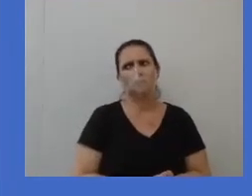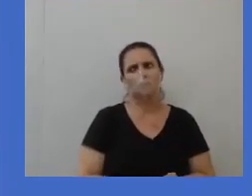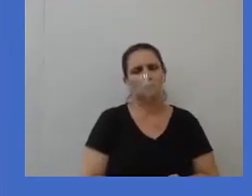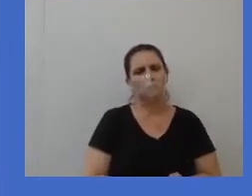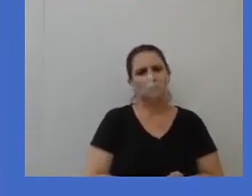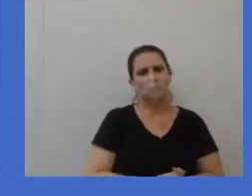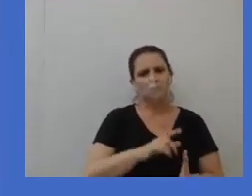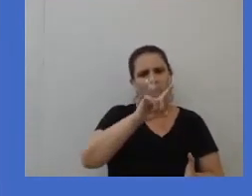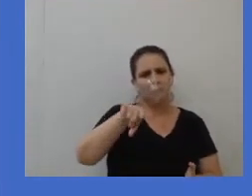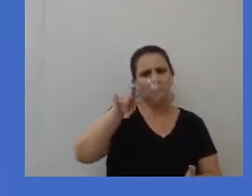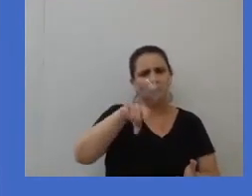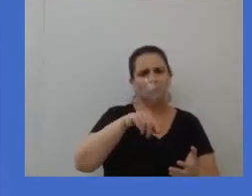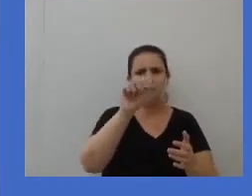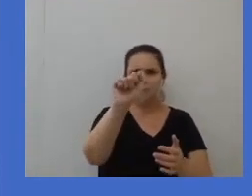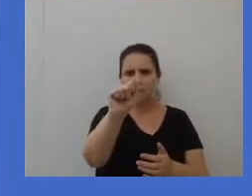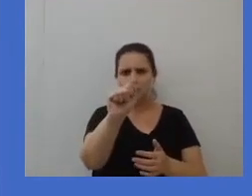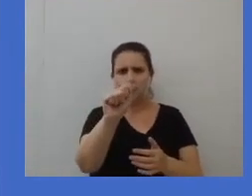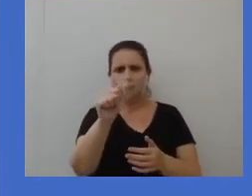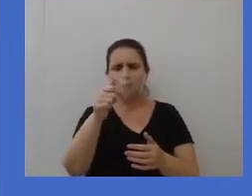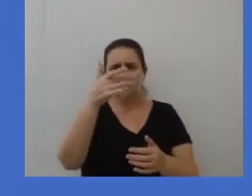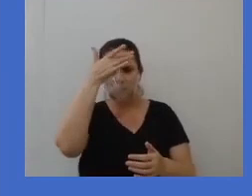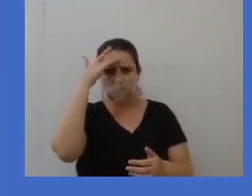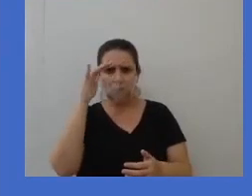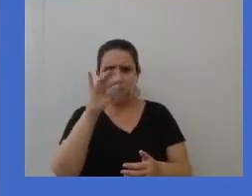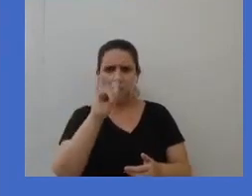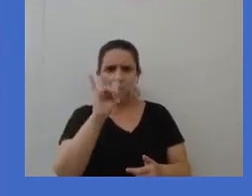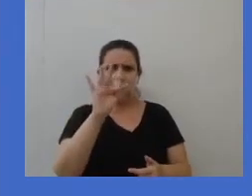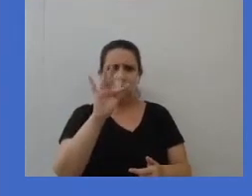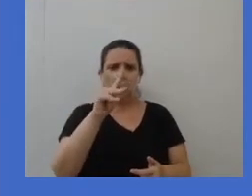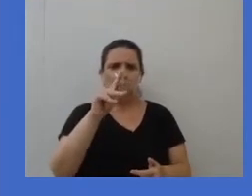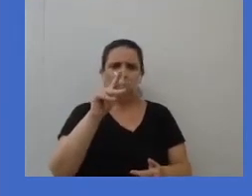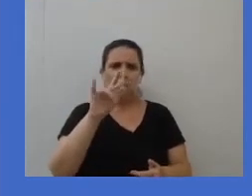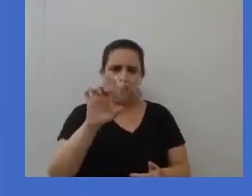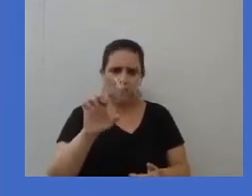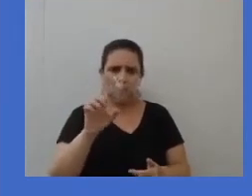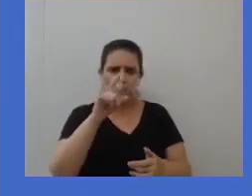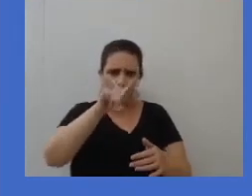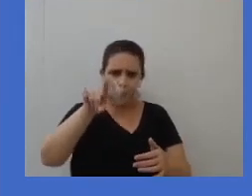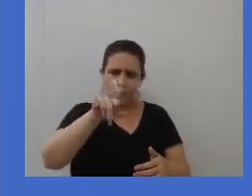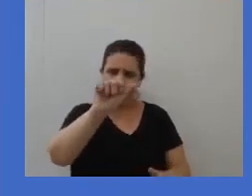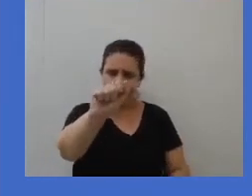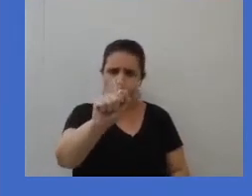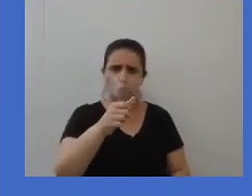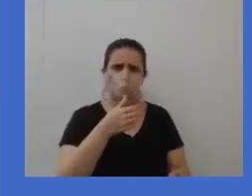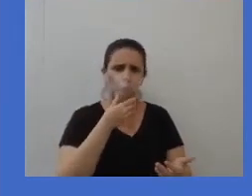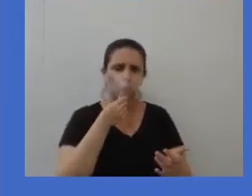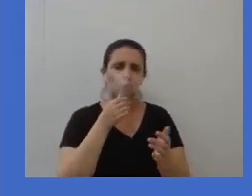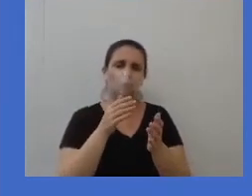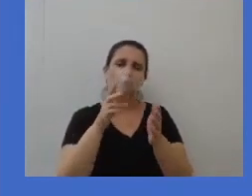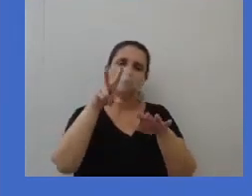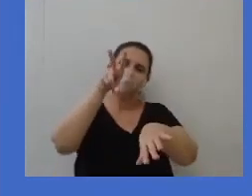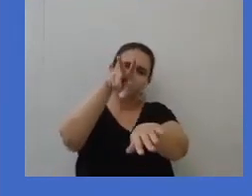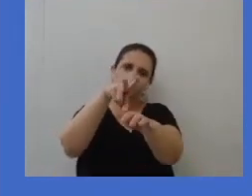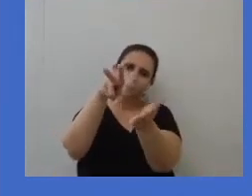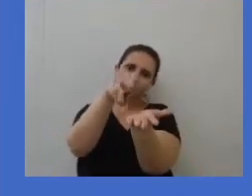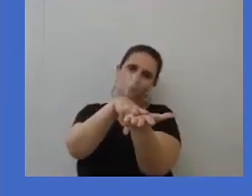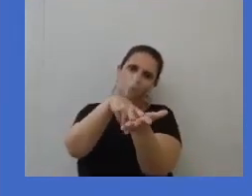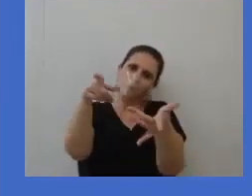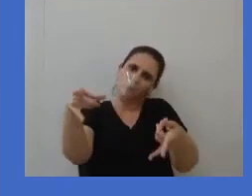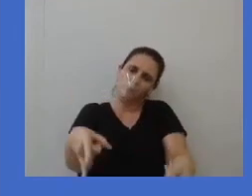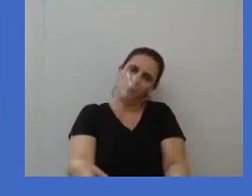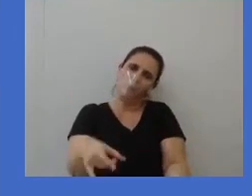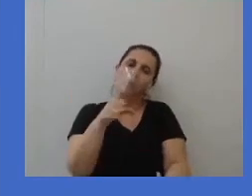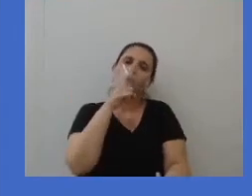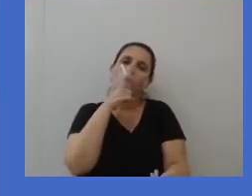para marcar a letra A. Quem fez essa prova do IF, se marcou a letra A, acertou. O menino está na cama, a sua